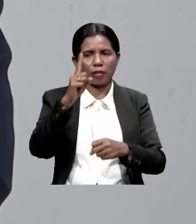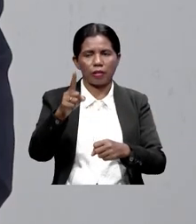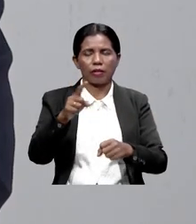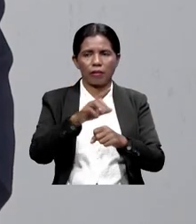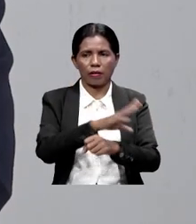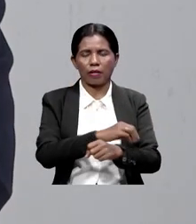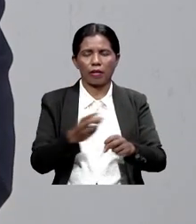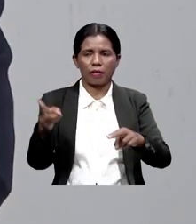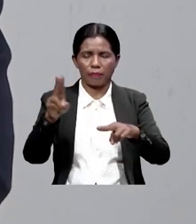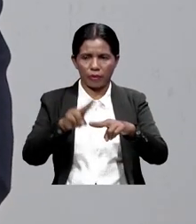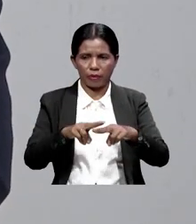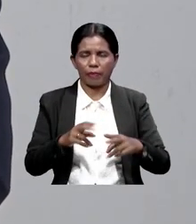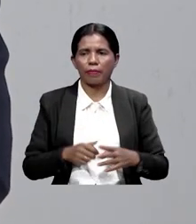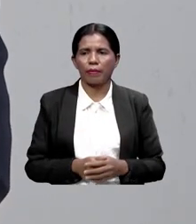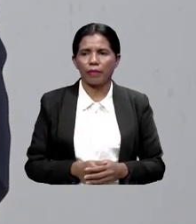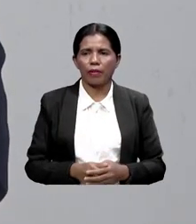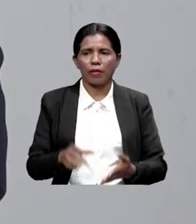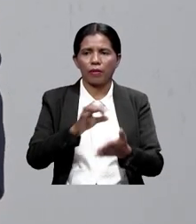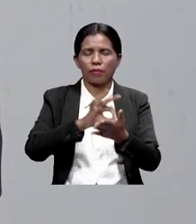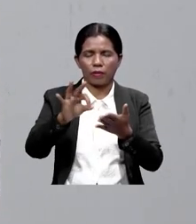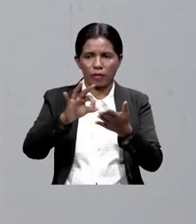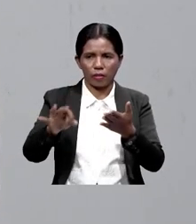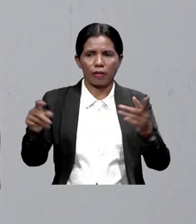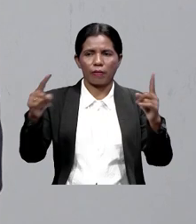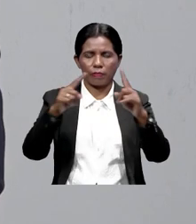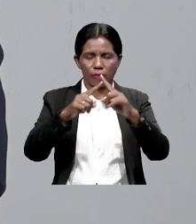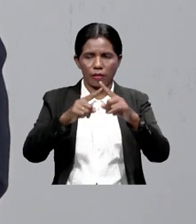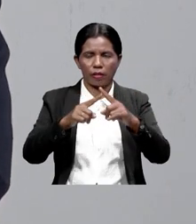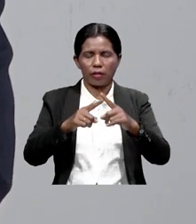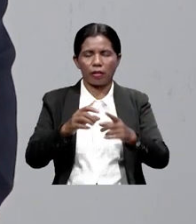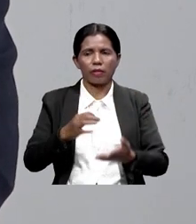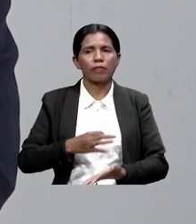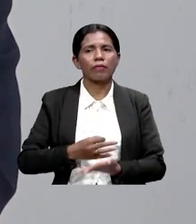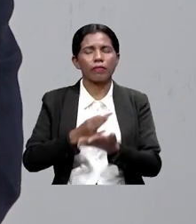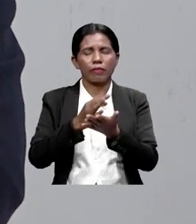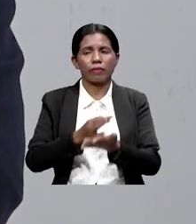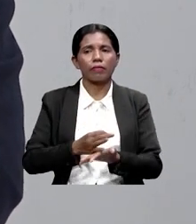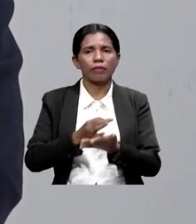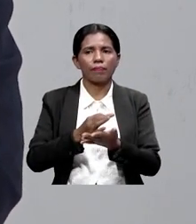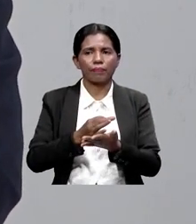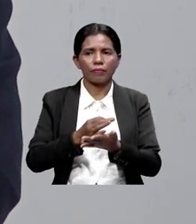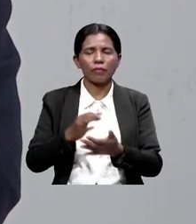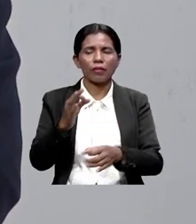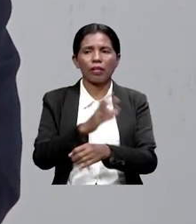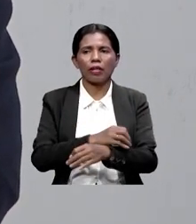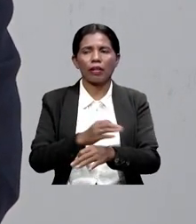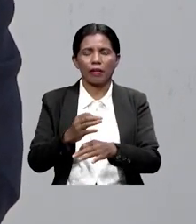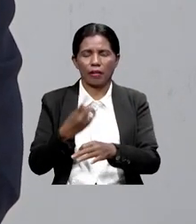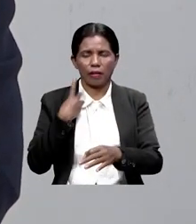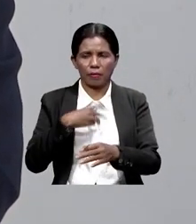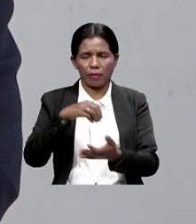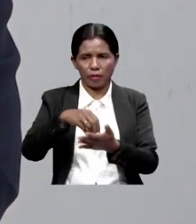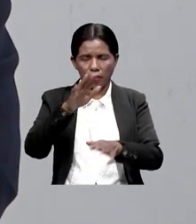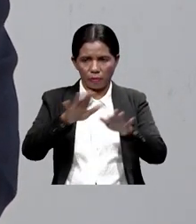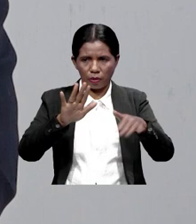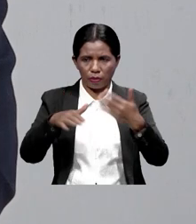meta ida ou formação adequada para a minha facilitação de educação minha a me ver garante cada que vai que leida de